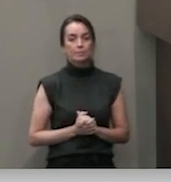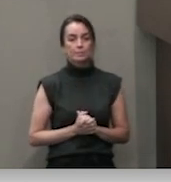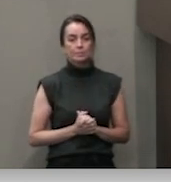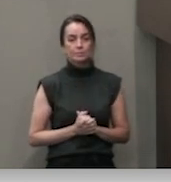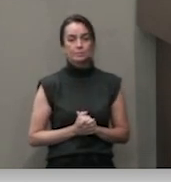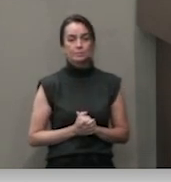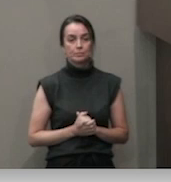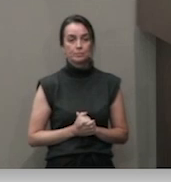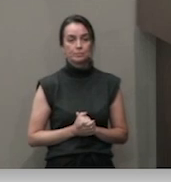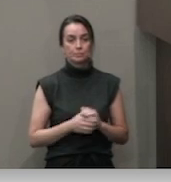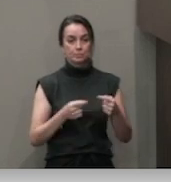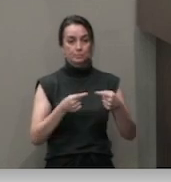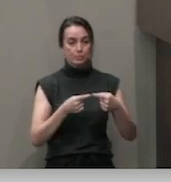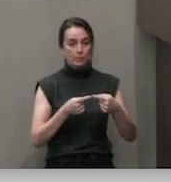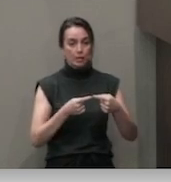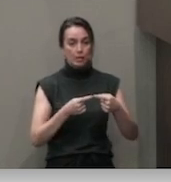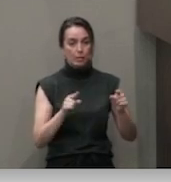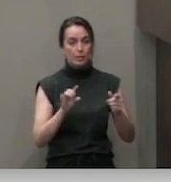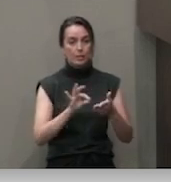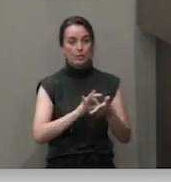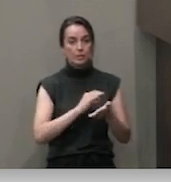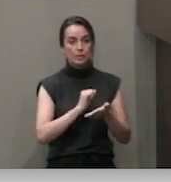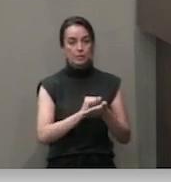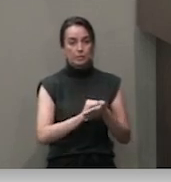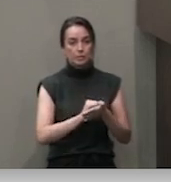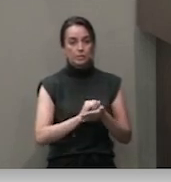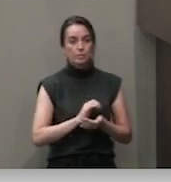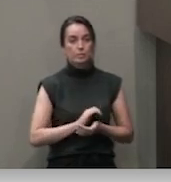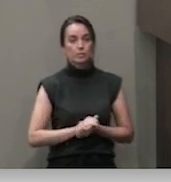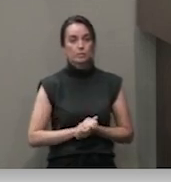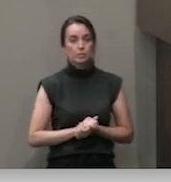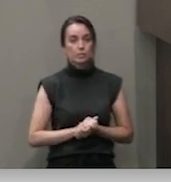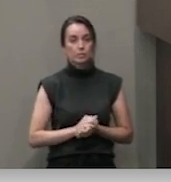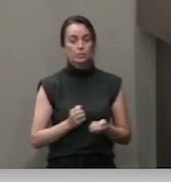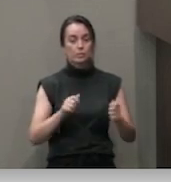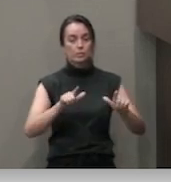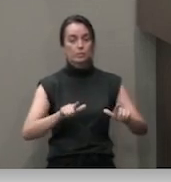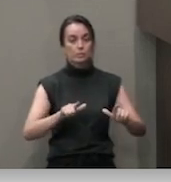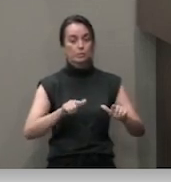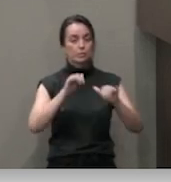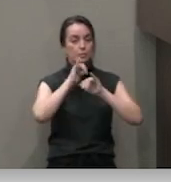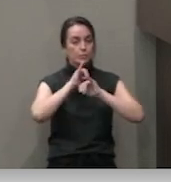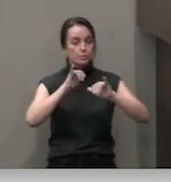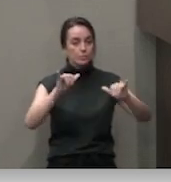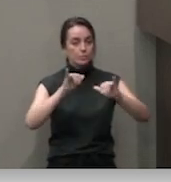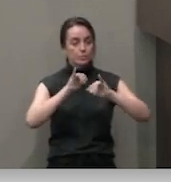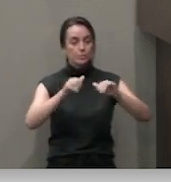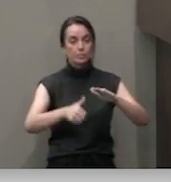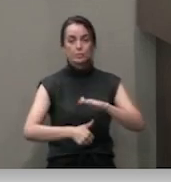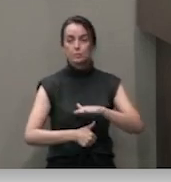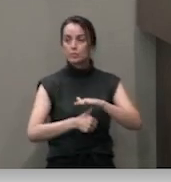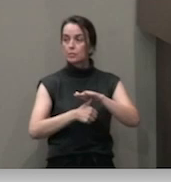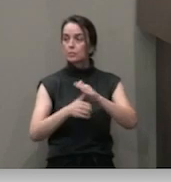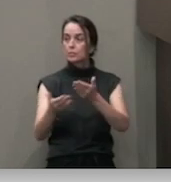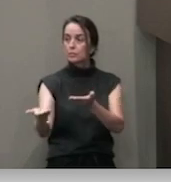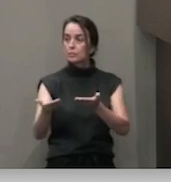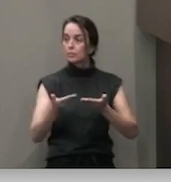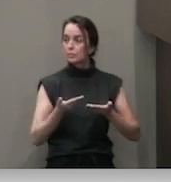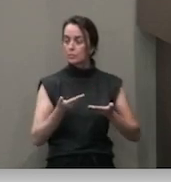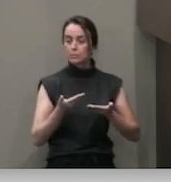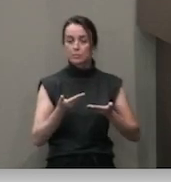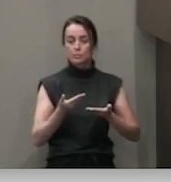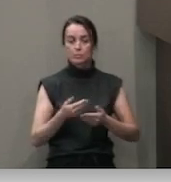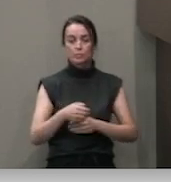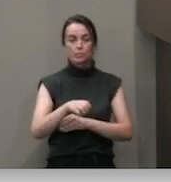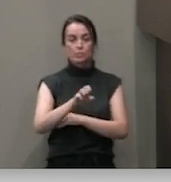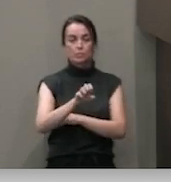declaro abertas as inscrições para o espaço de comunicação de lideranças e convidamos o vereador Evandro dos